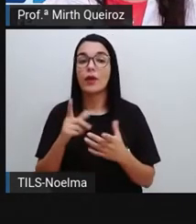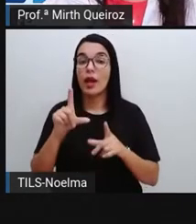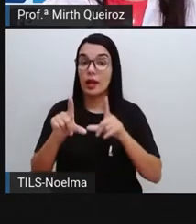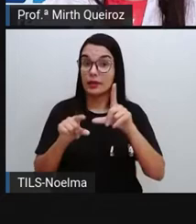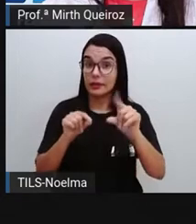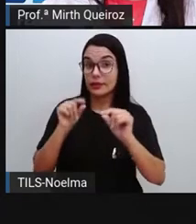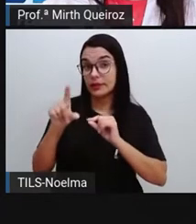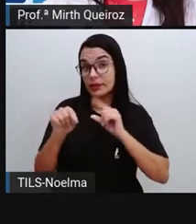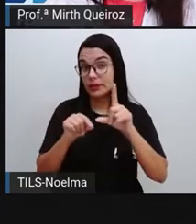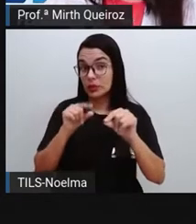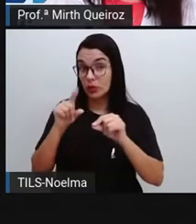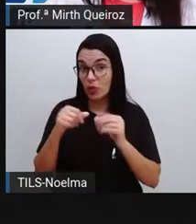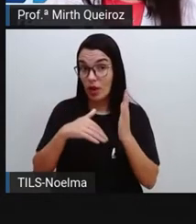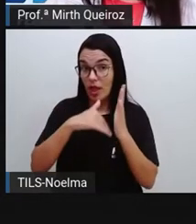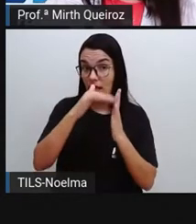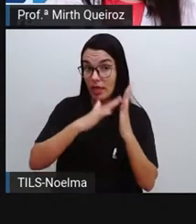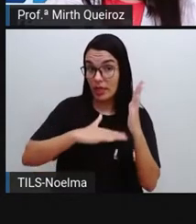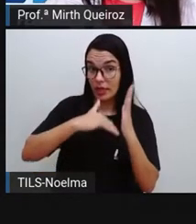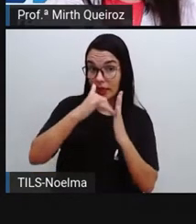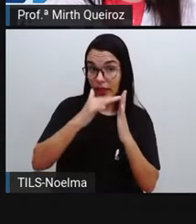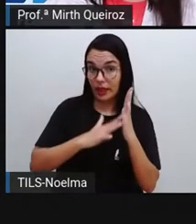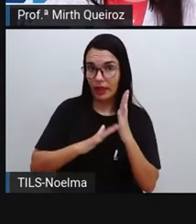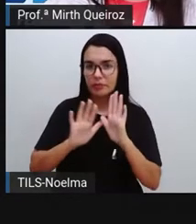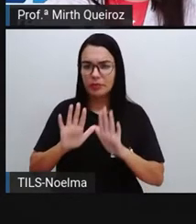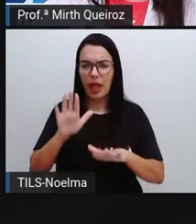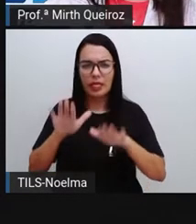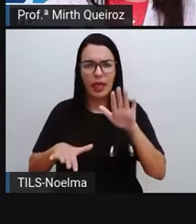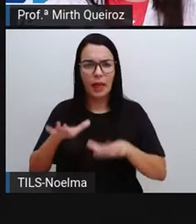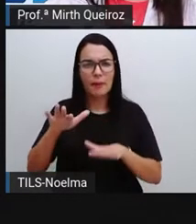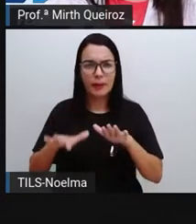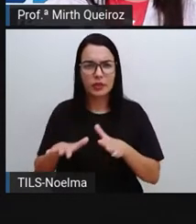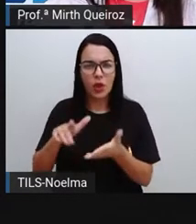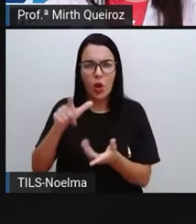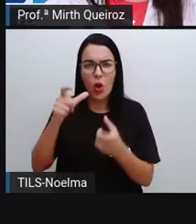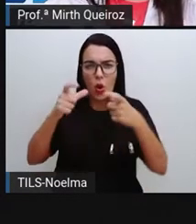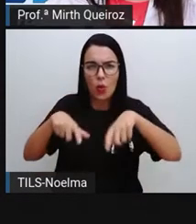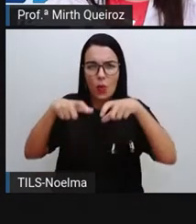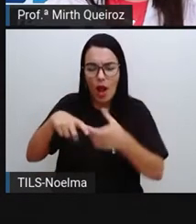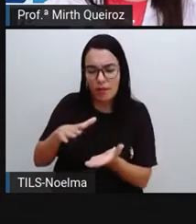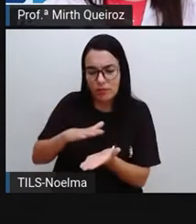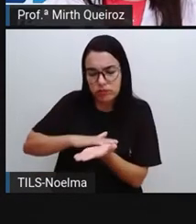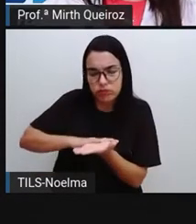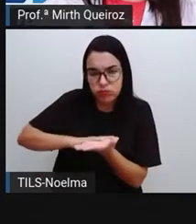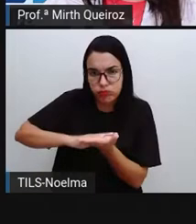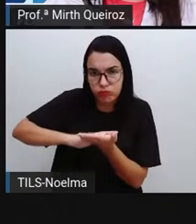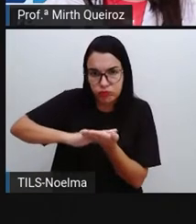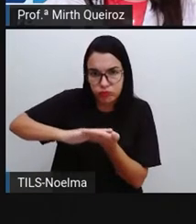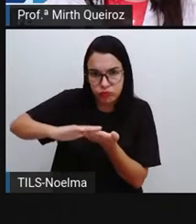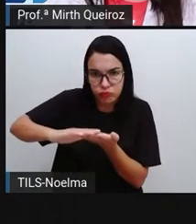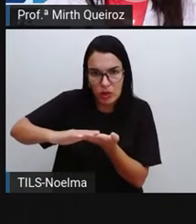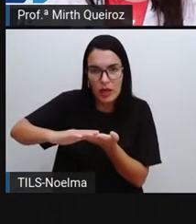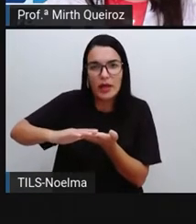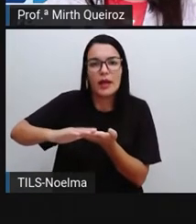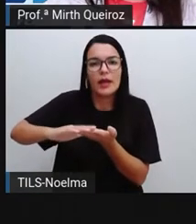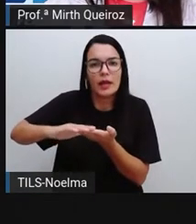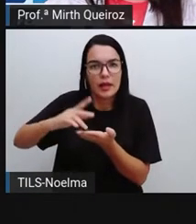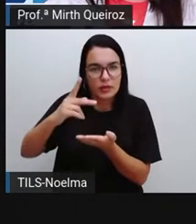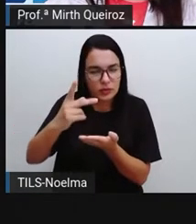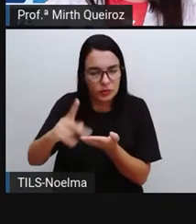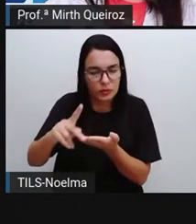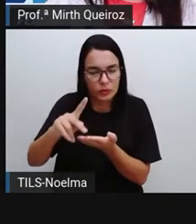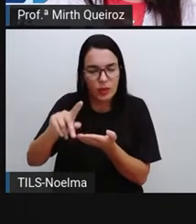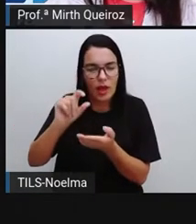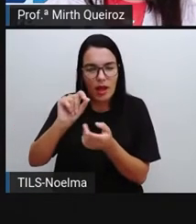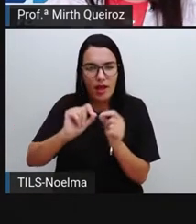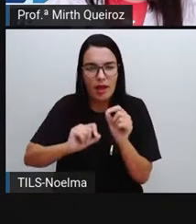Pro? Escolha as tintas. Depende da superfície, né? Essa escolha da tinta vai depender da superfície